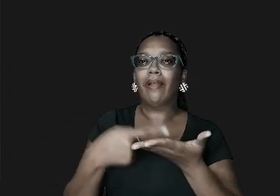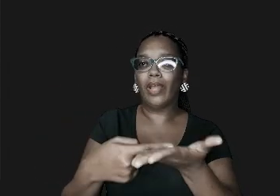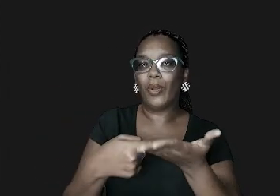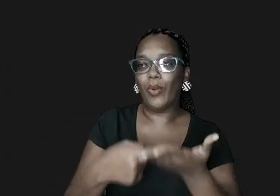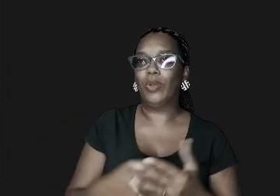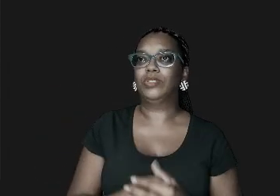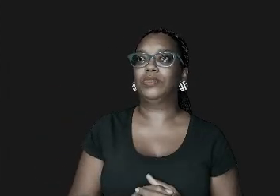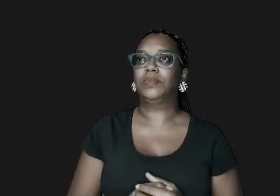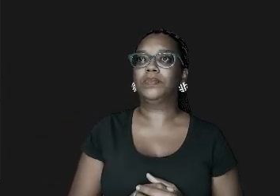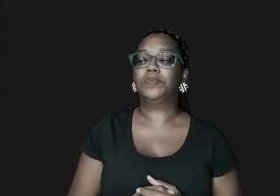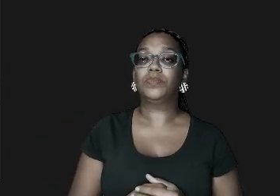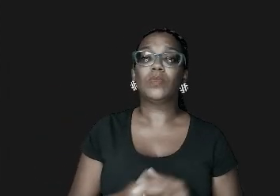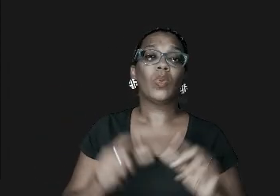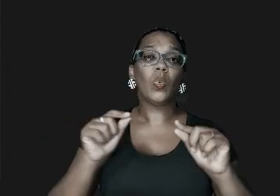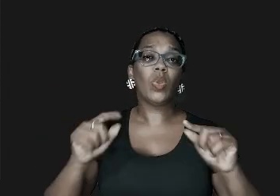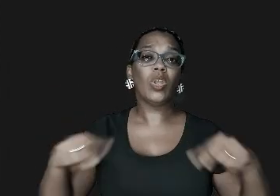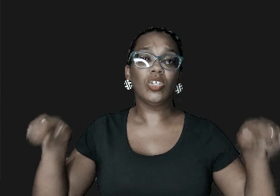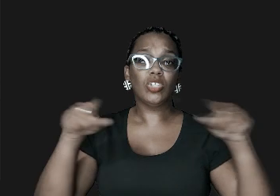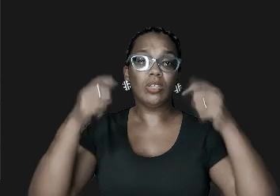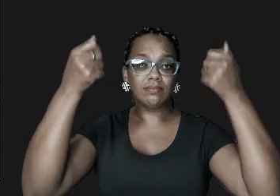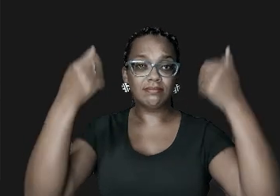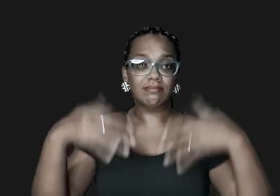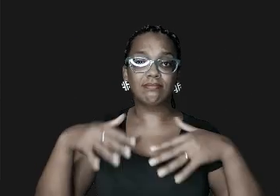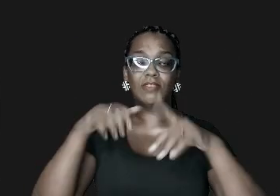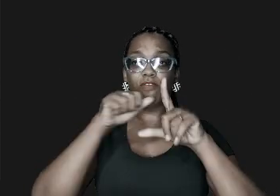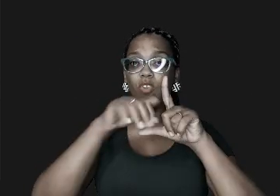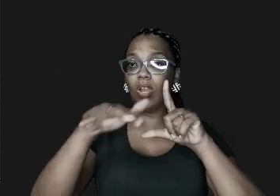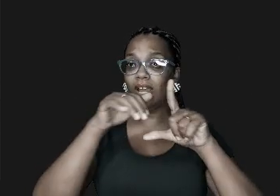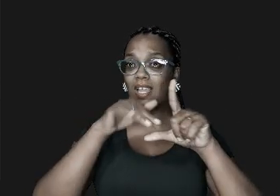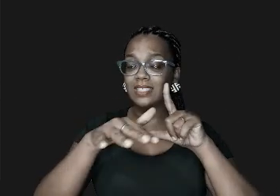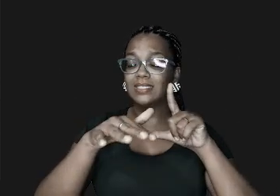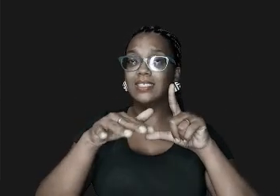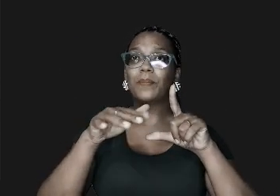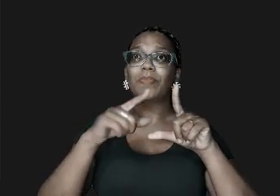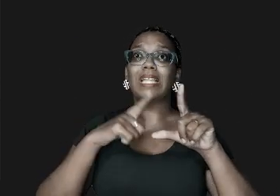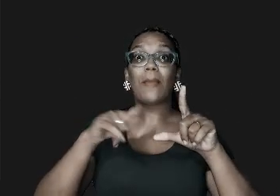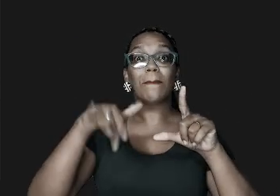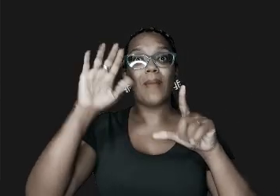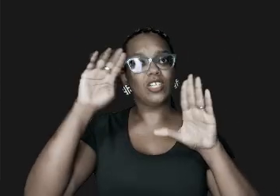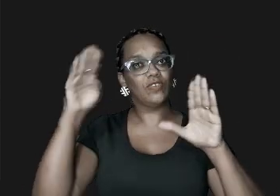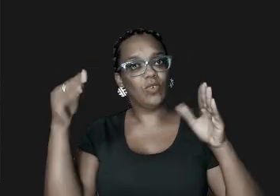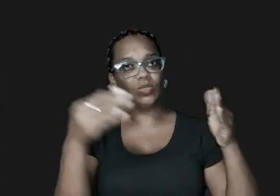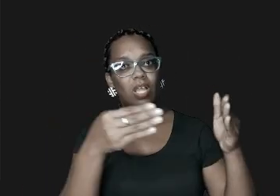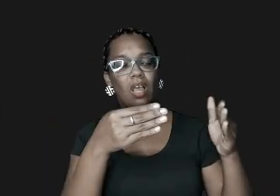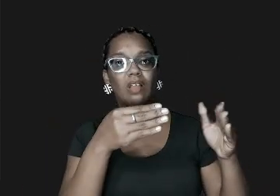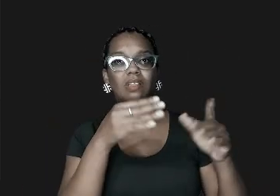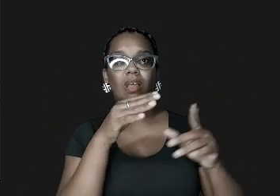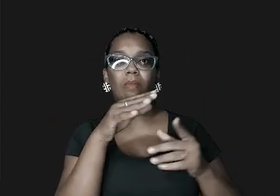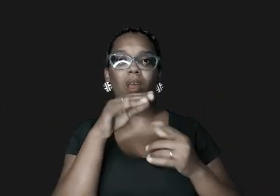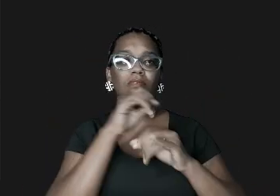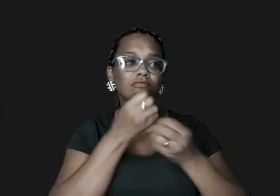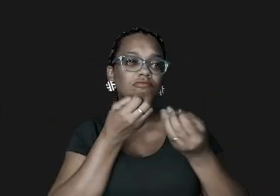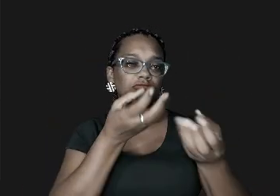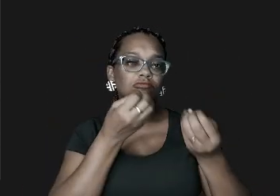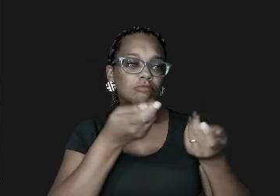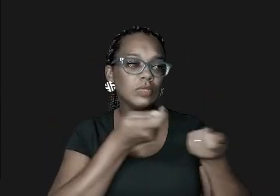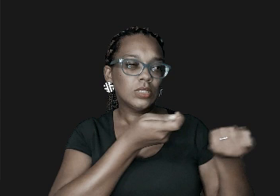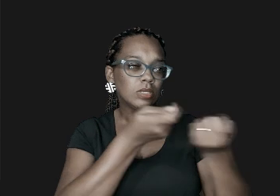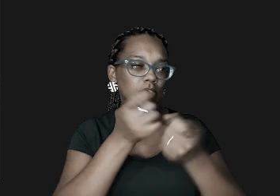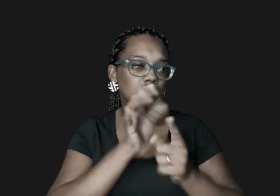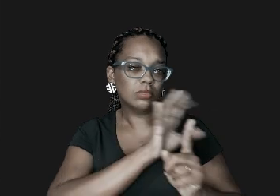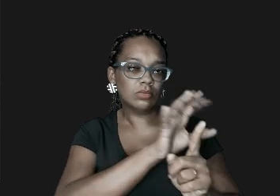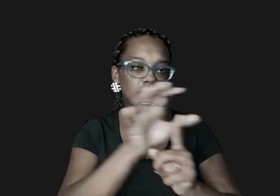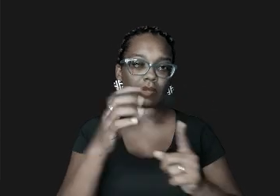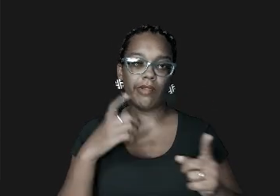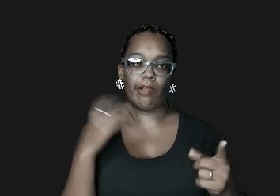manipulação é formacional e a manipulação baseada em negócio o que a gente tá falando aqui dos influências ela tá mais voltada